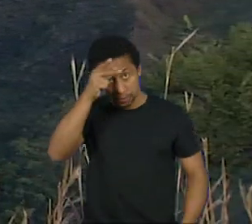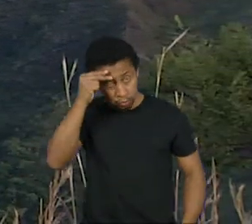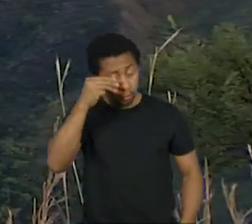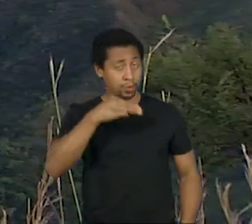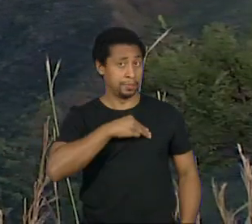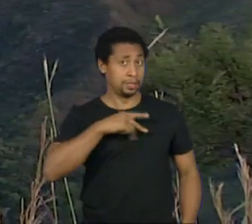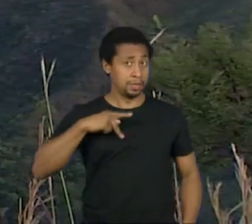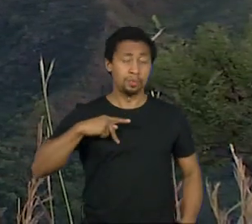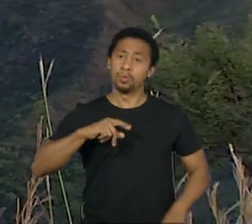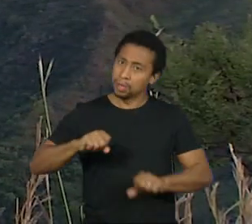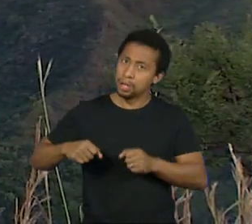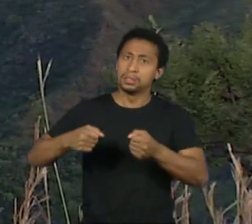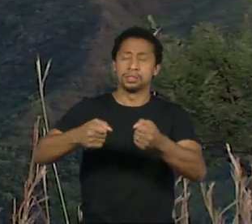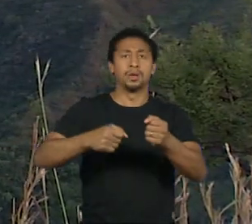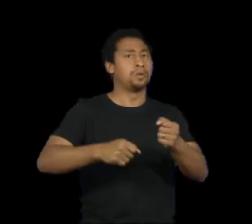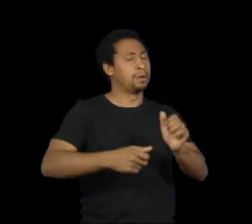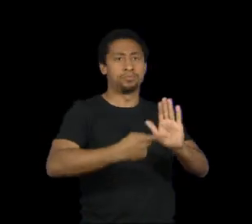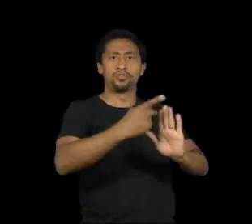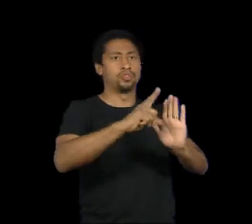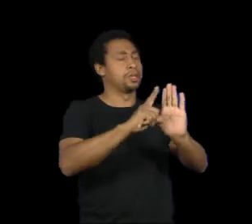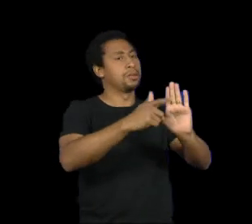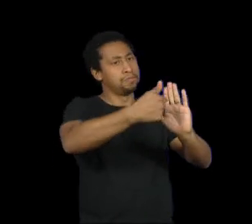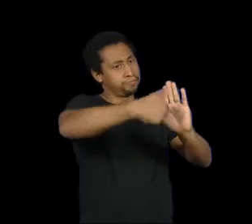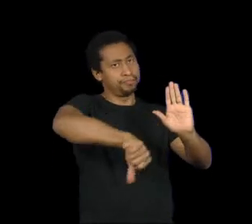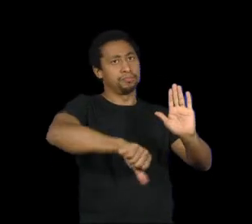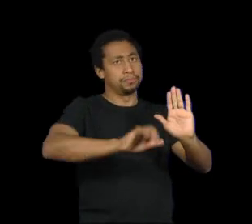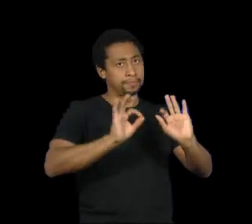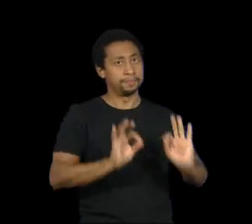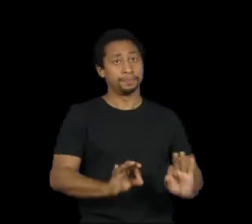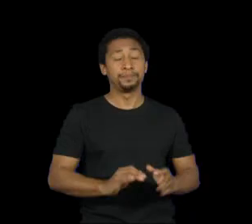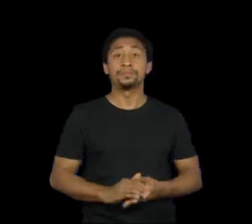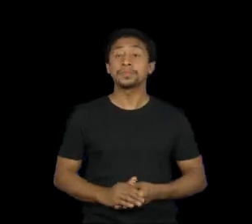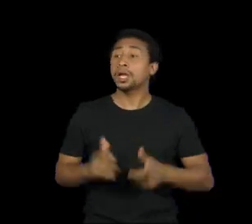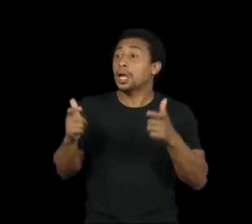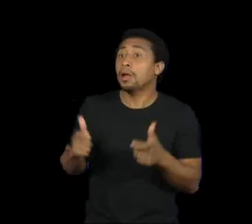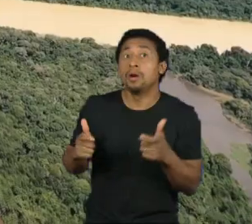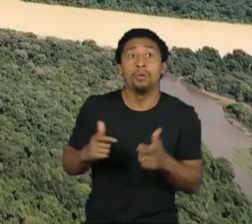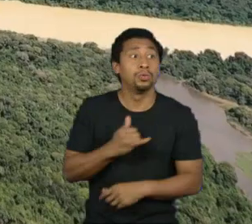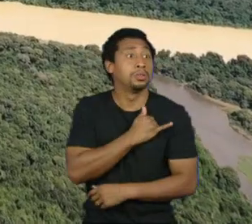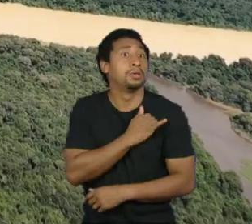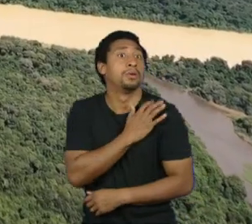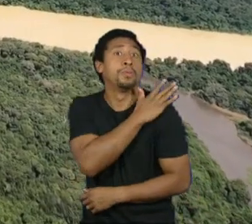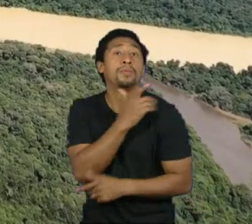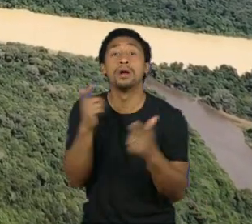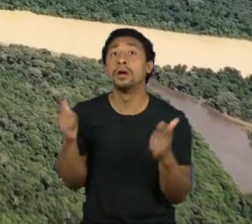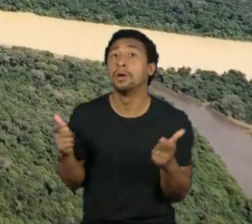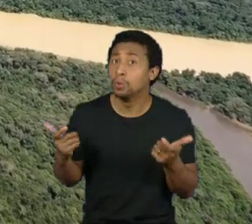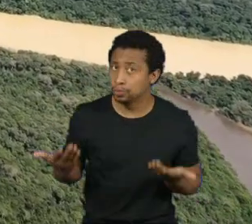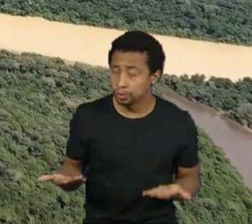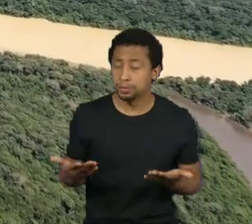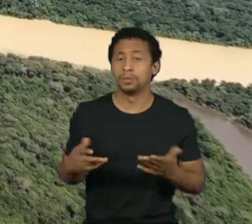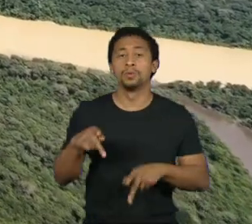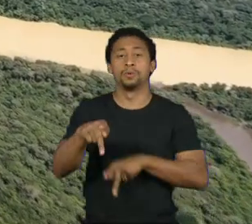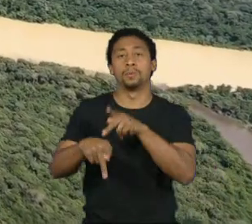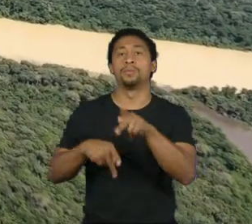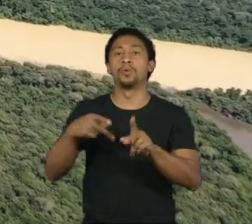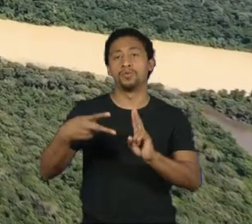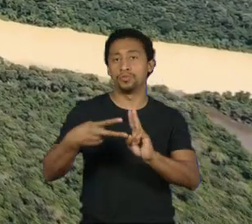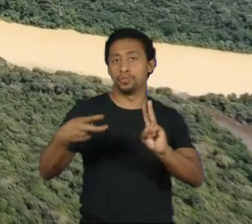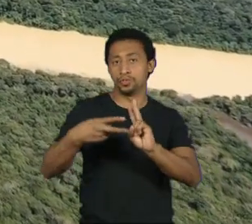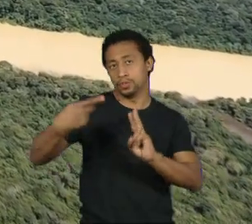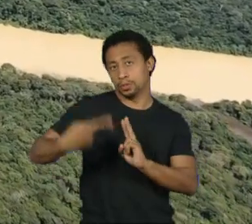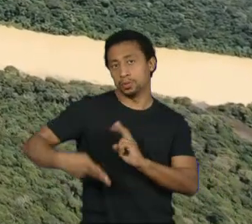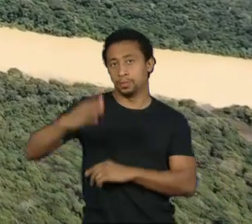para barrar a liberação. Cadê os Yanomami? A Articulação dos Povos Indígenas do